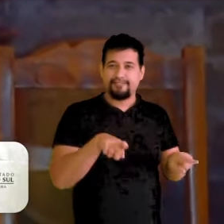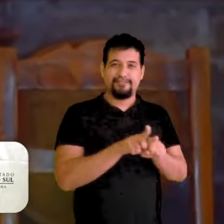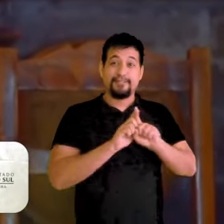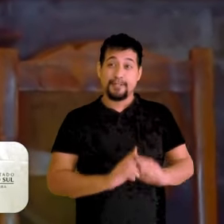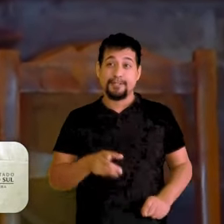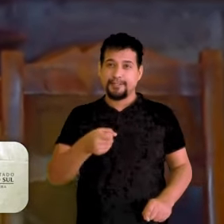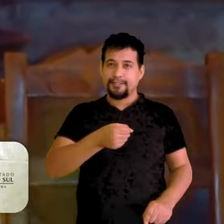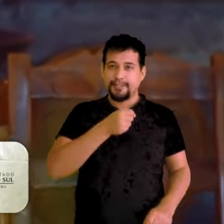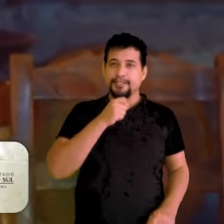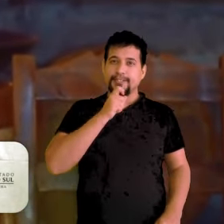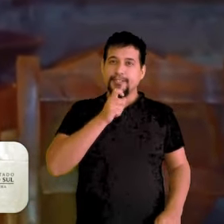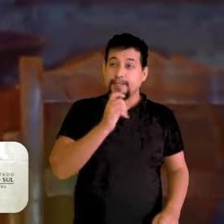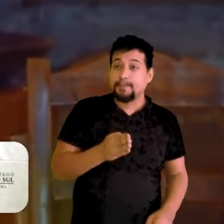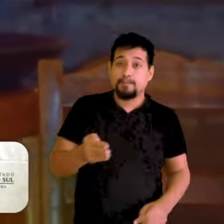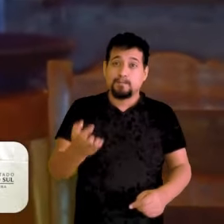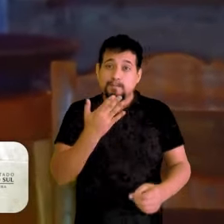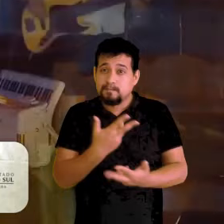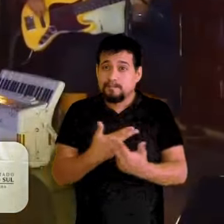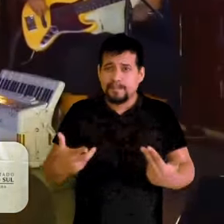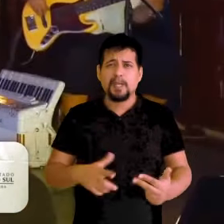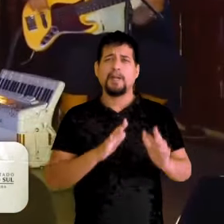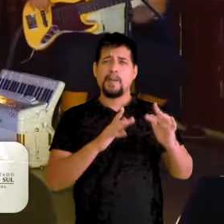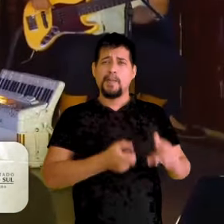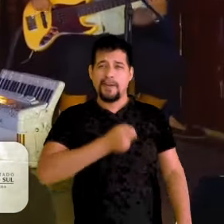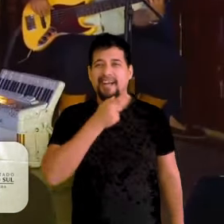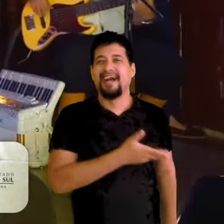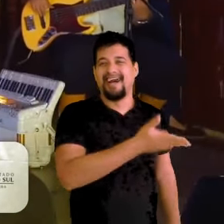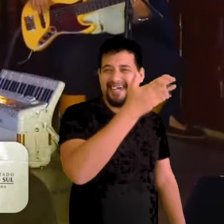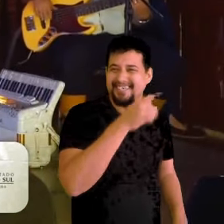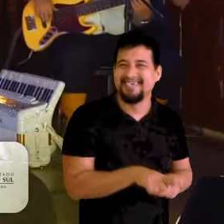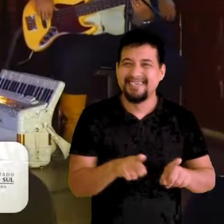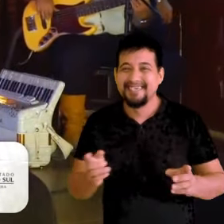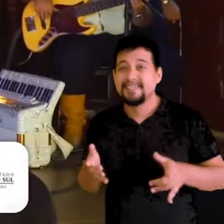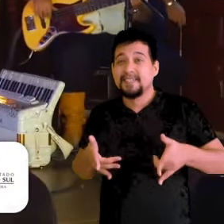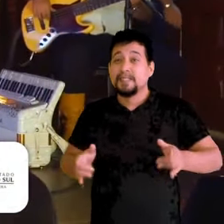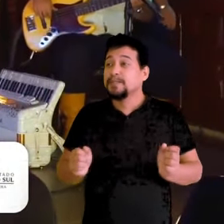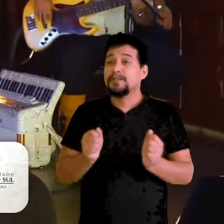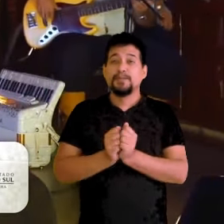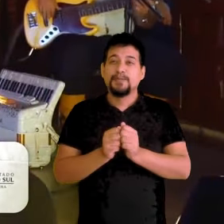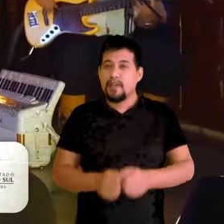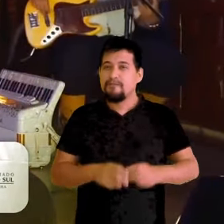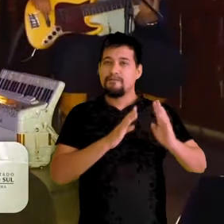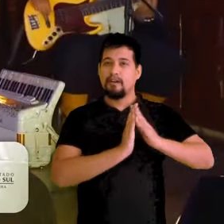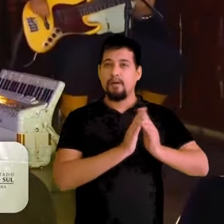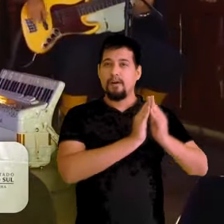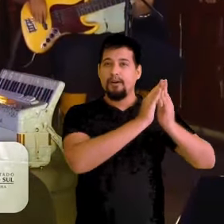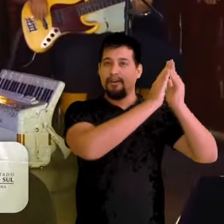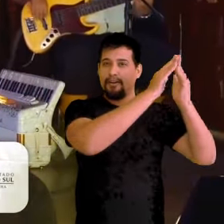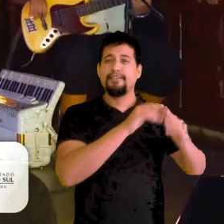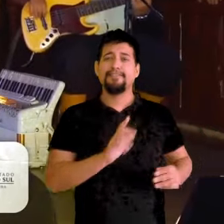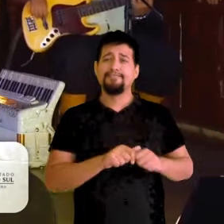saio cortando a volta pra dentear na geladeira. E a Deus envolve um namoro debochado. Tamo cerrado no quartinho da